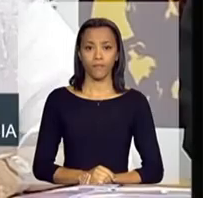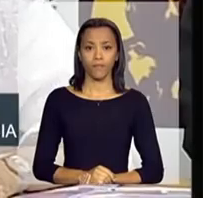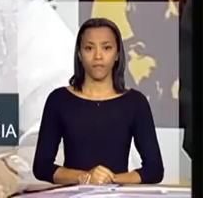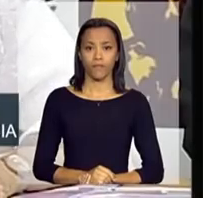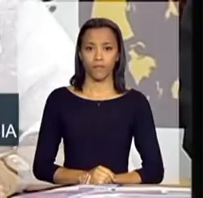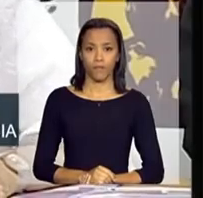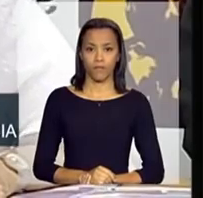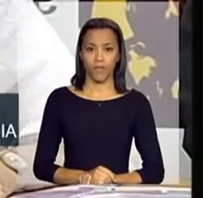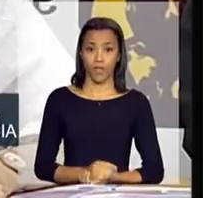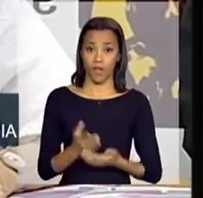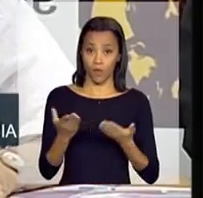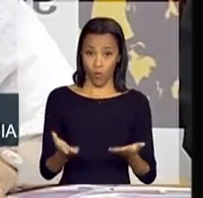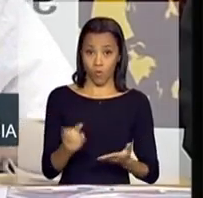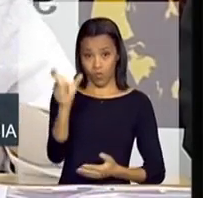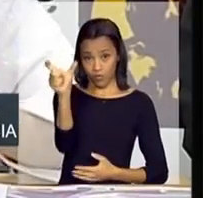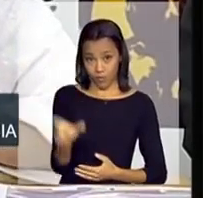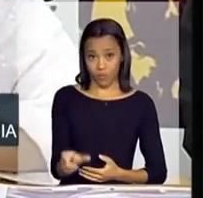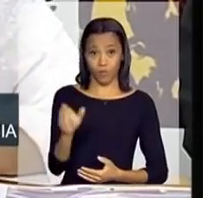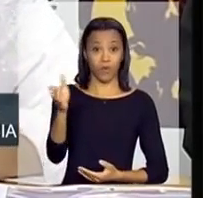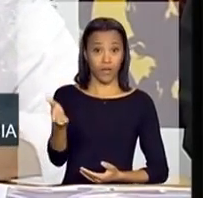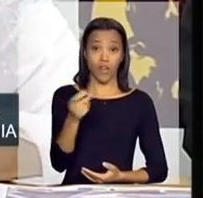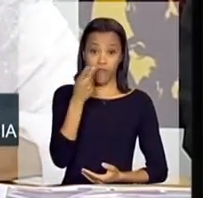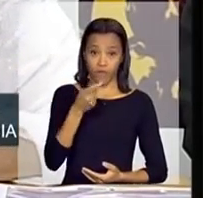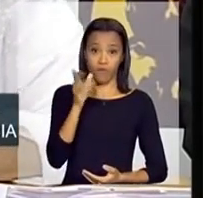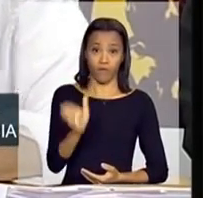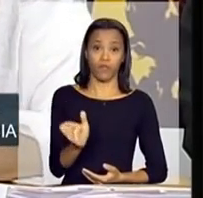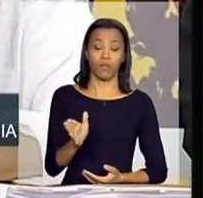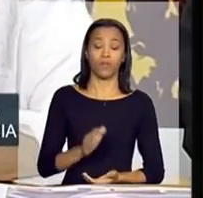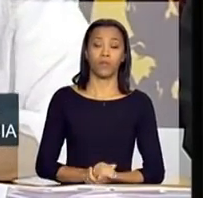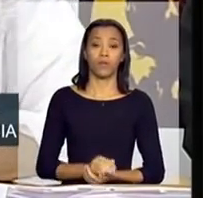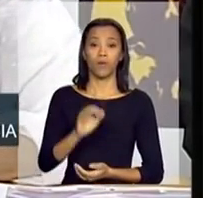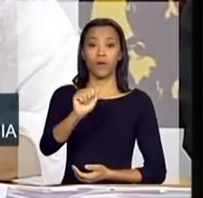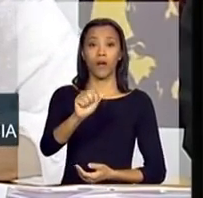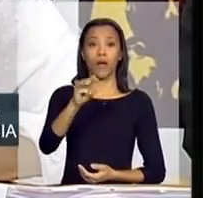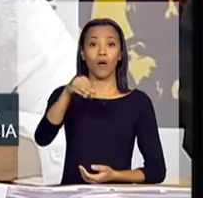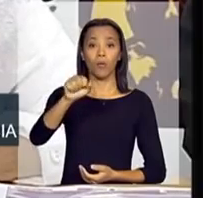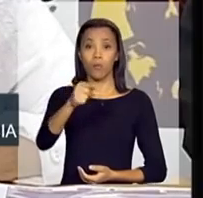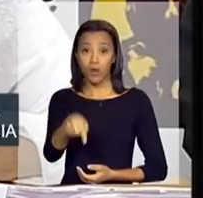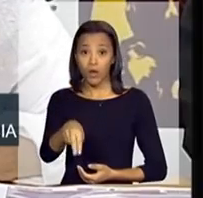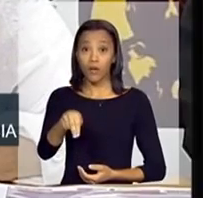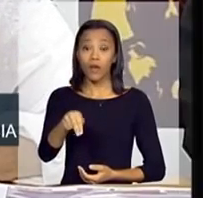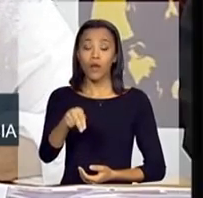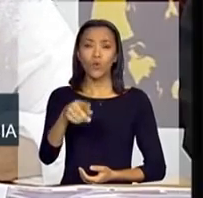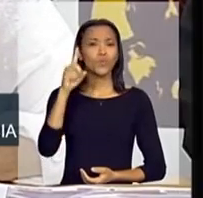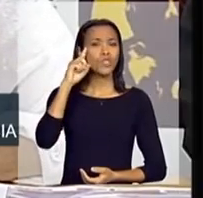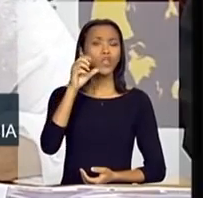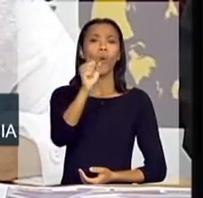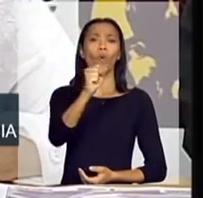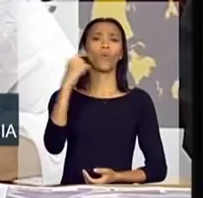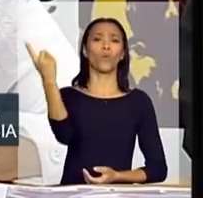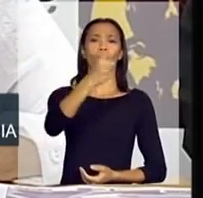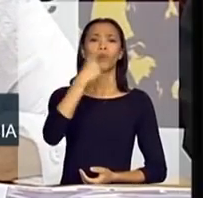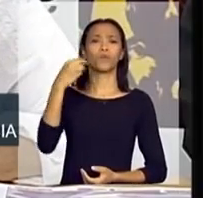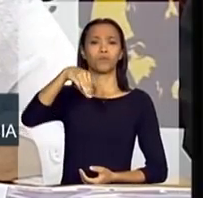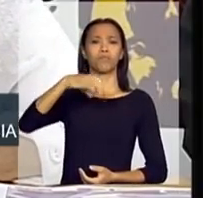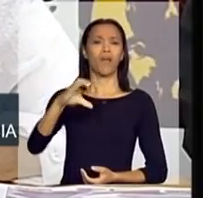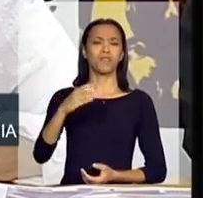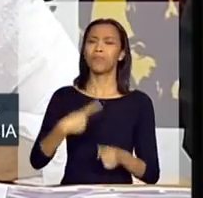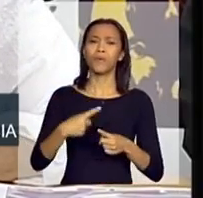Como o Amam, me parece que foi ele que disse, o dia 8 de março, por que eu não gosto de